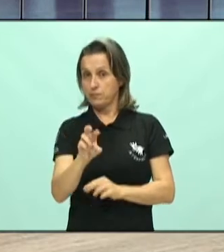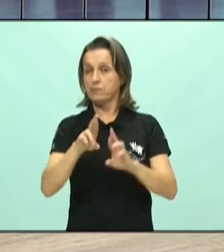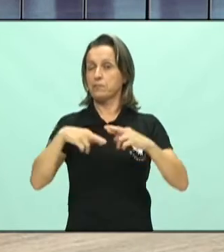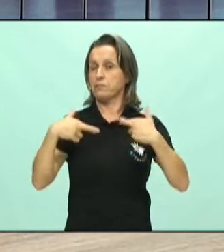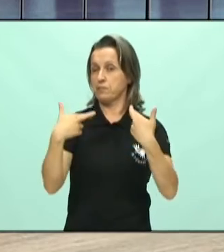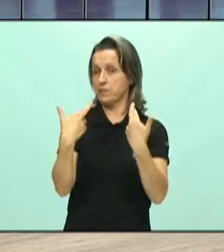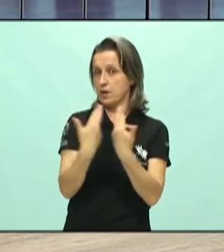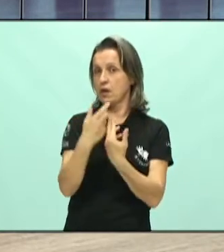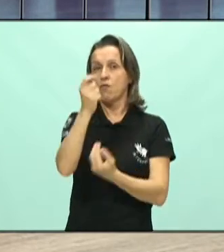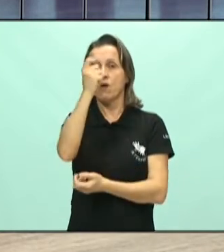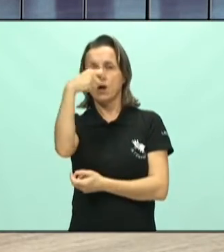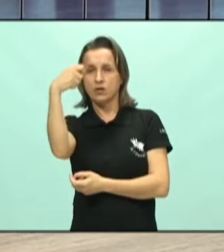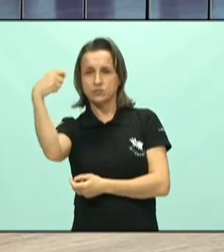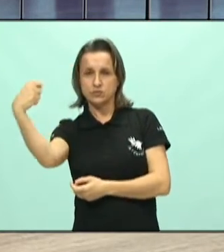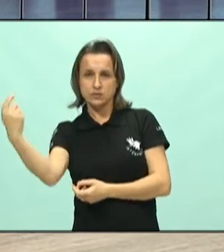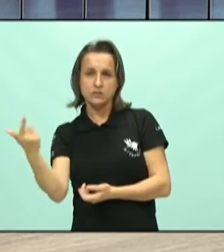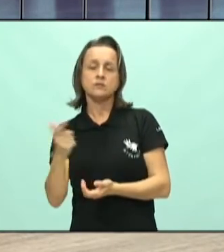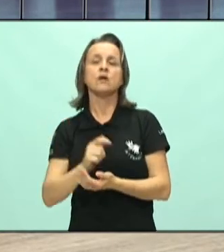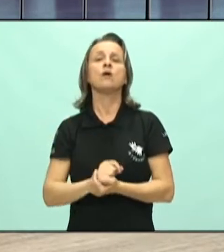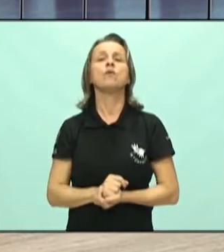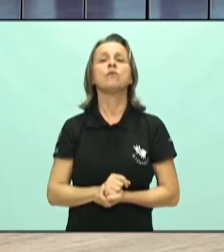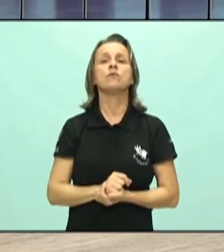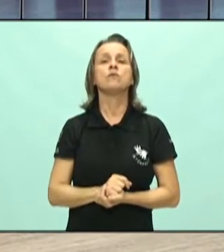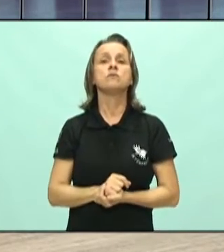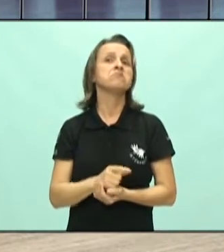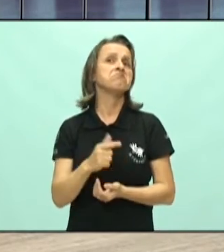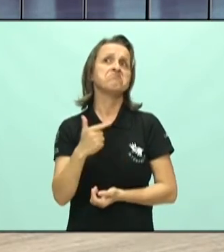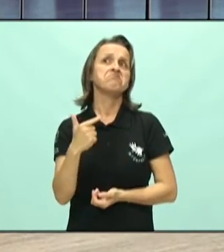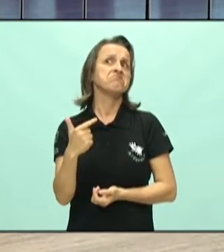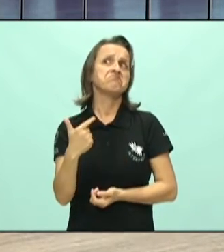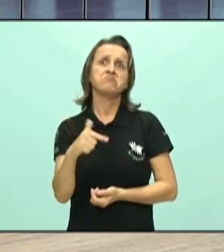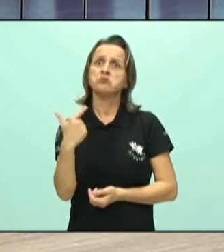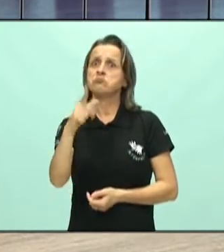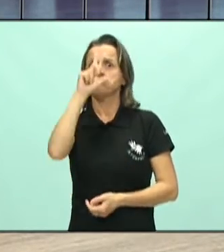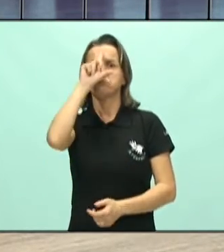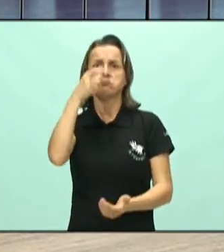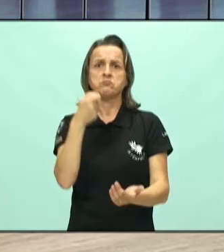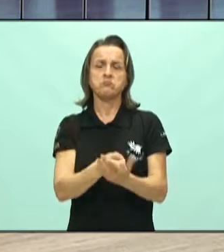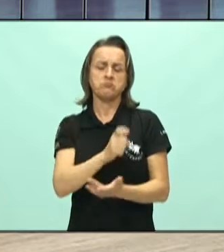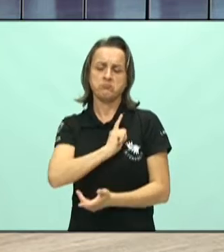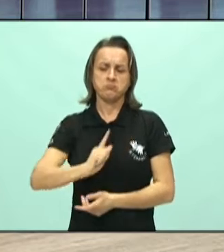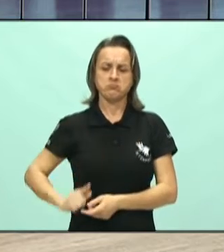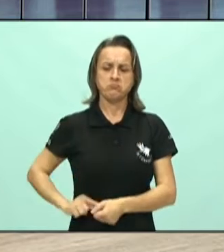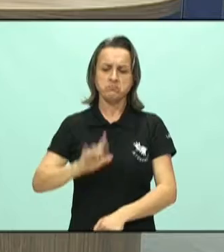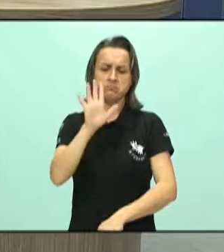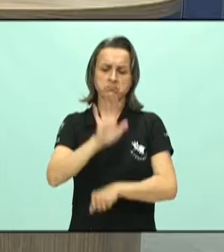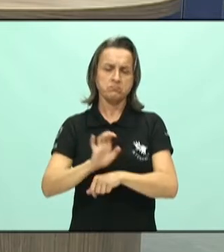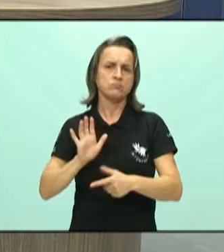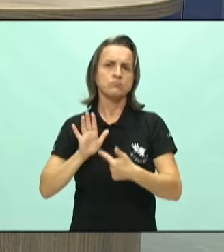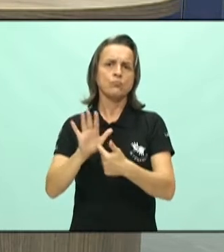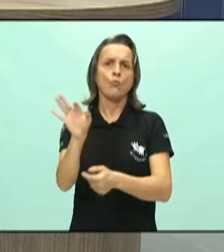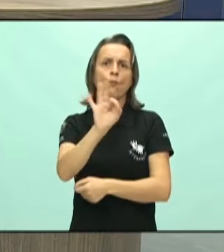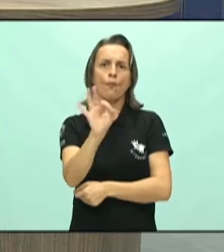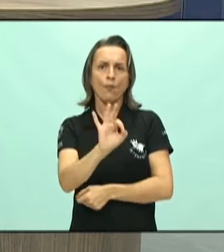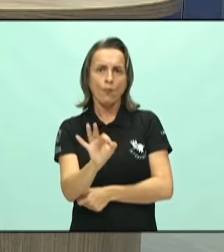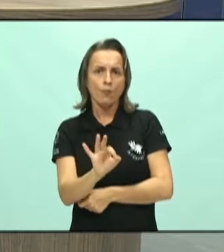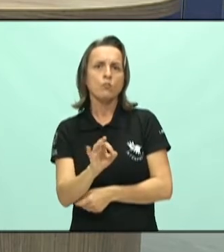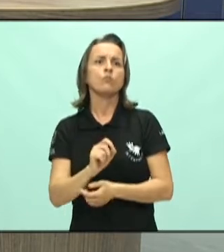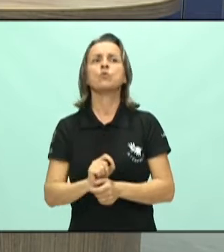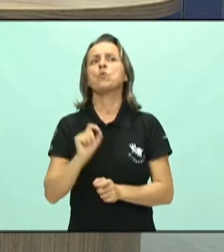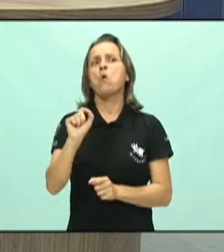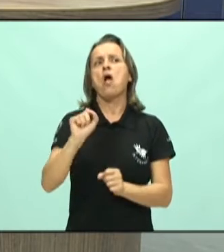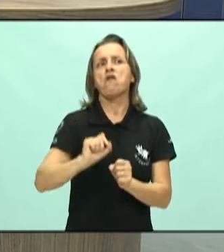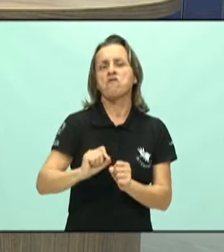na Associação Comercial, não teve nenhum andamento. O governo estadual não apresentou nada ao público, o que faria,